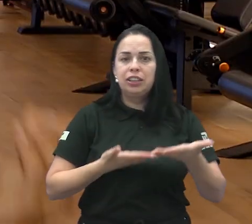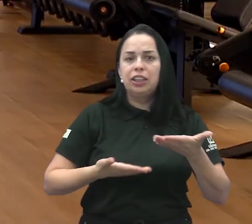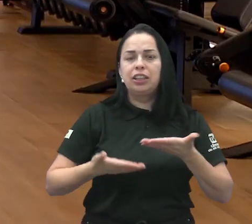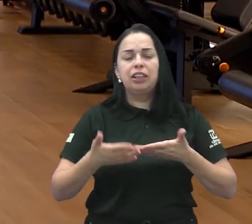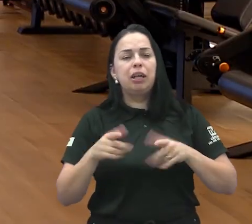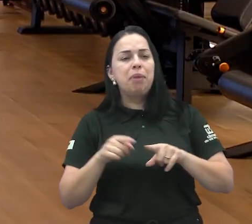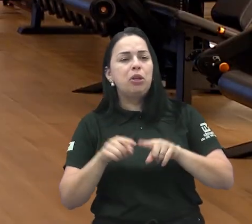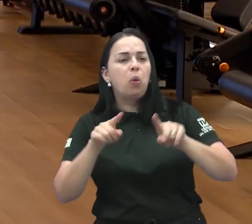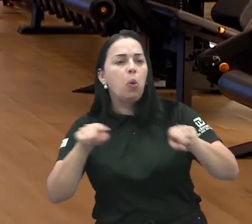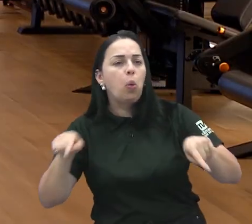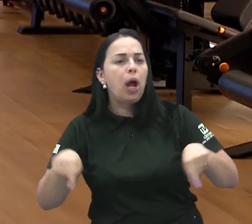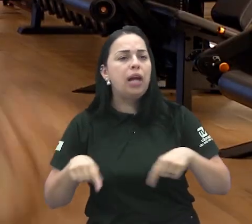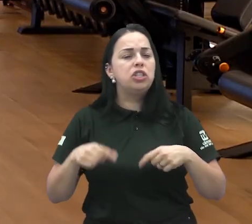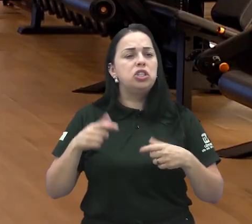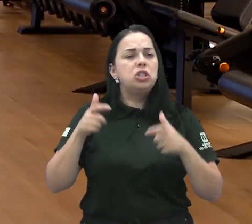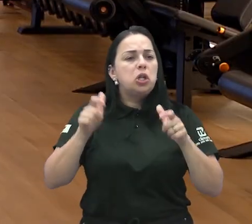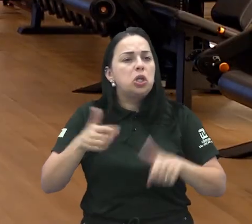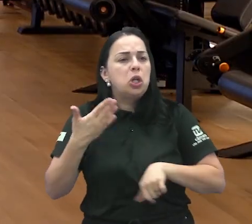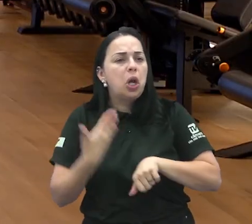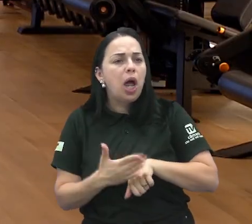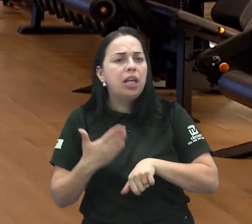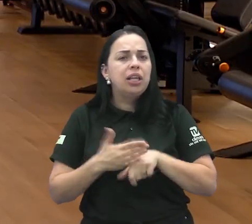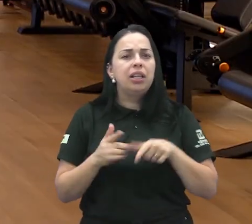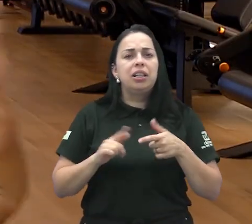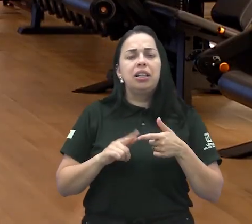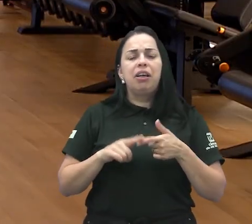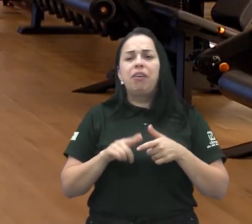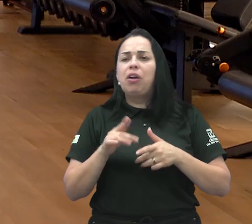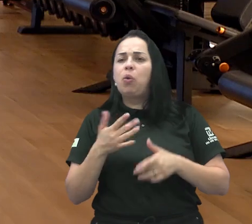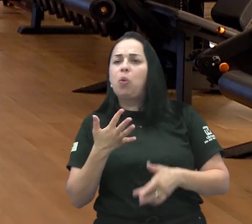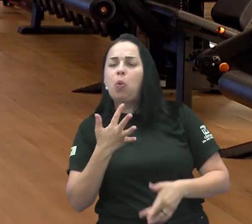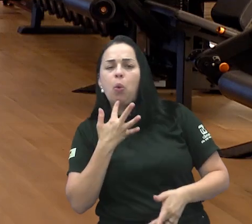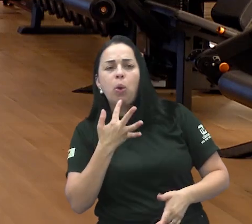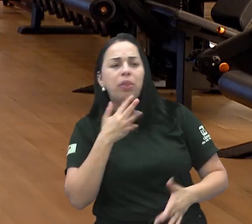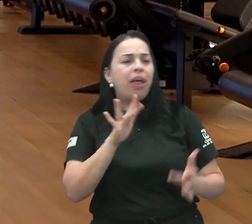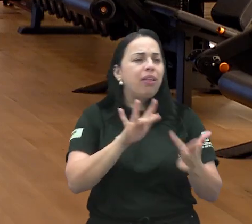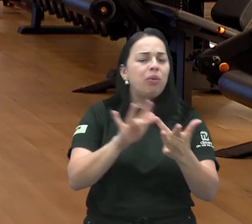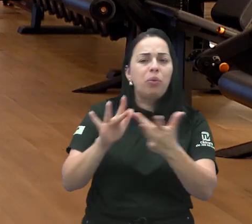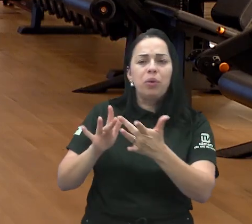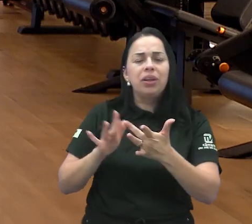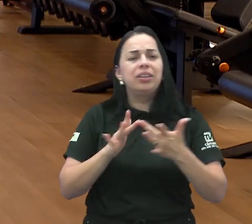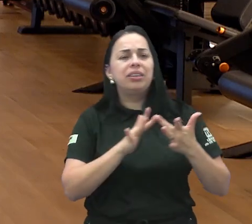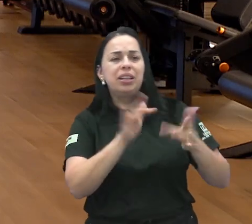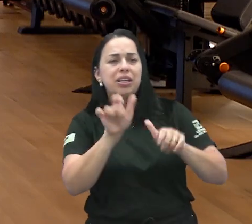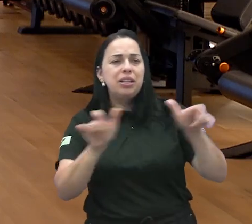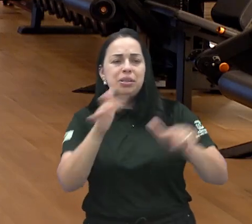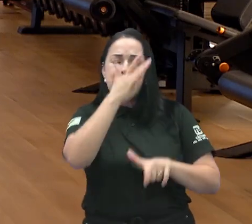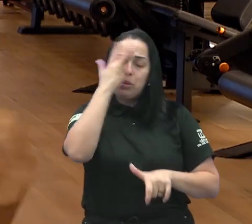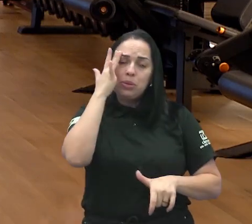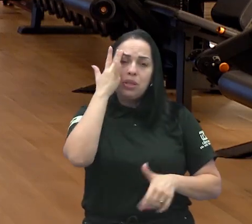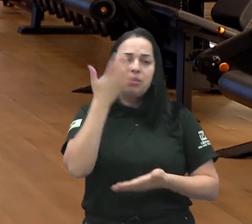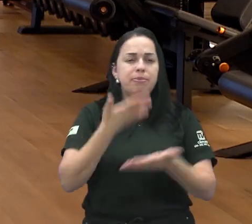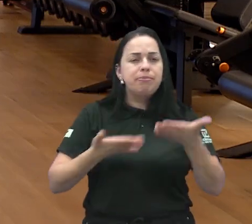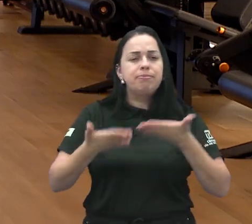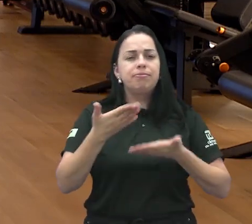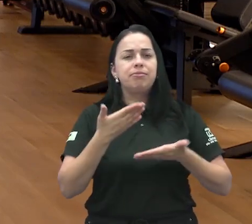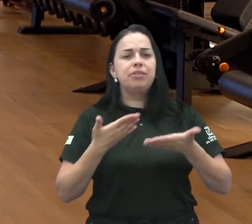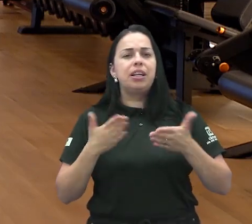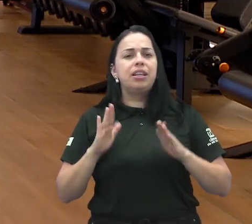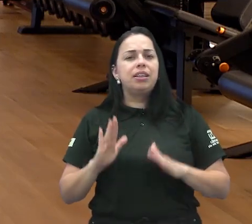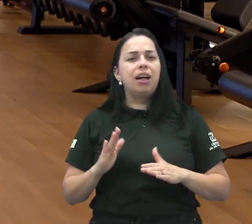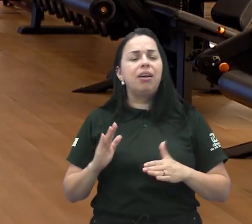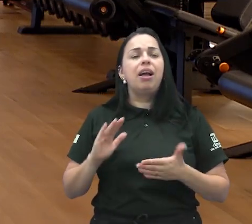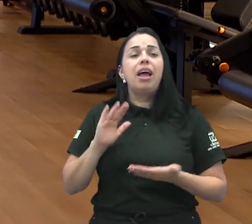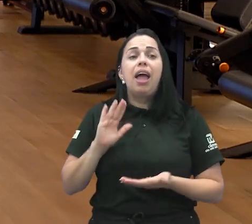com espaço de treino, com o exercício em si, com as pessoas do ambiente. Então, a gente precisa sempre pensar que é